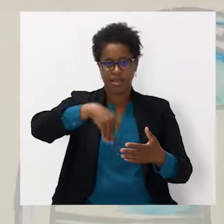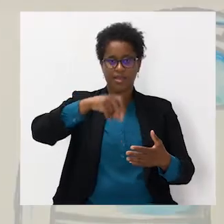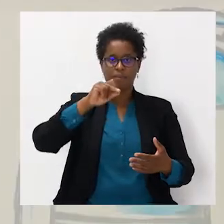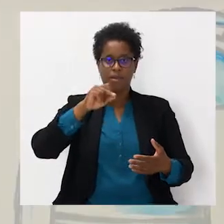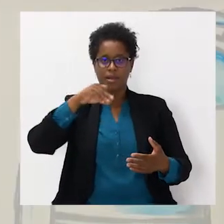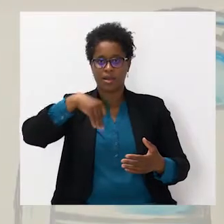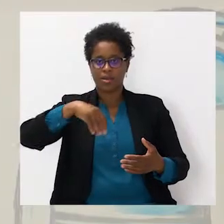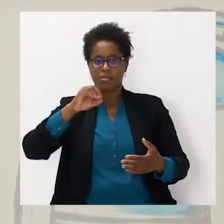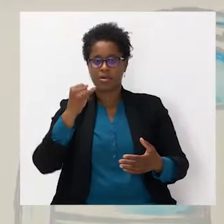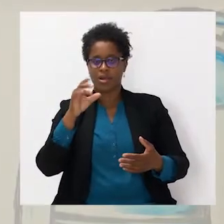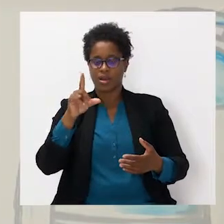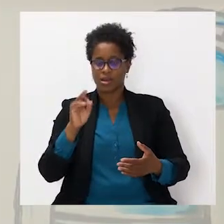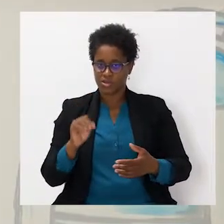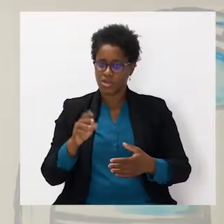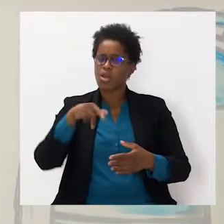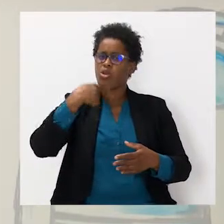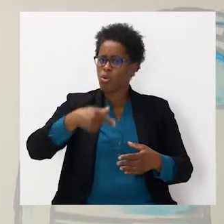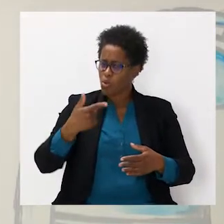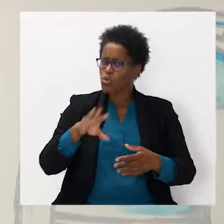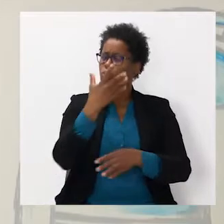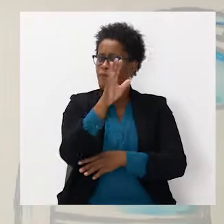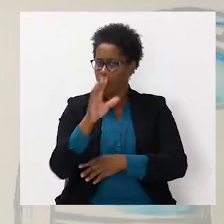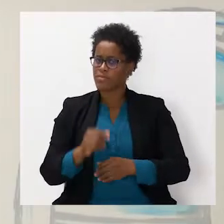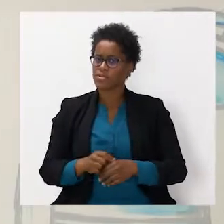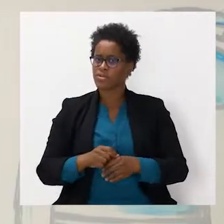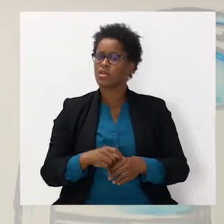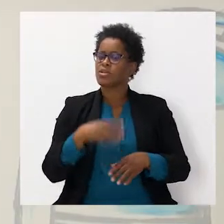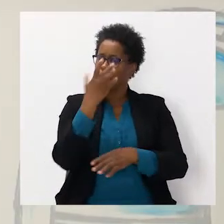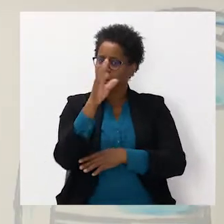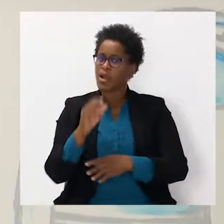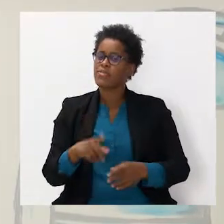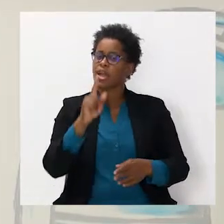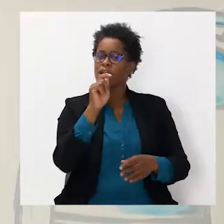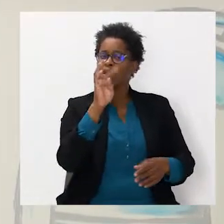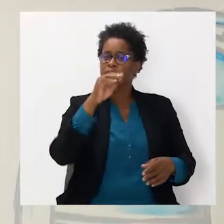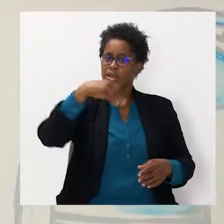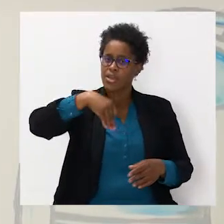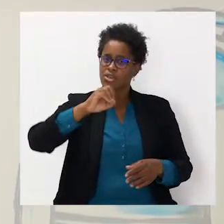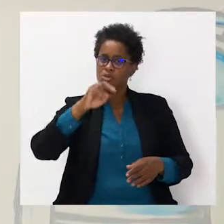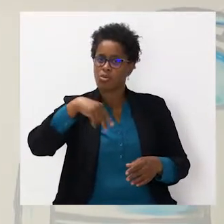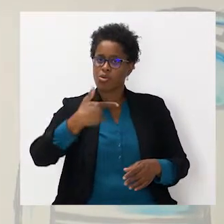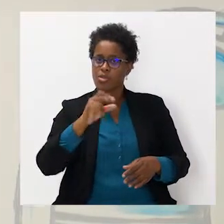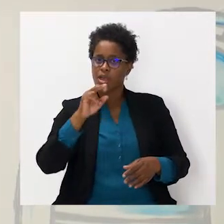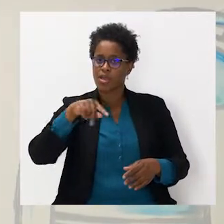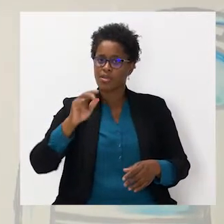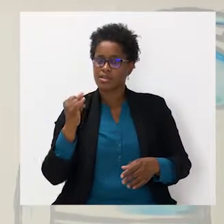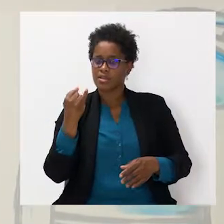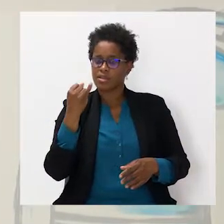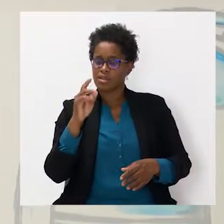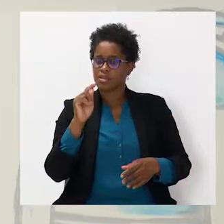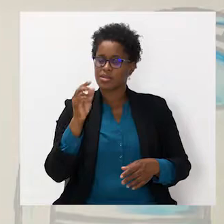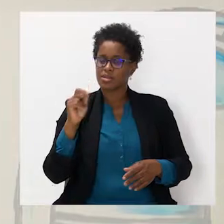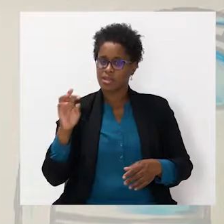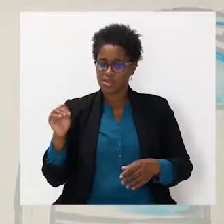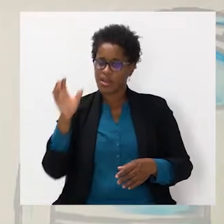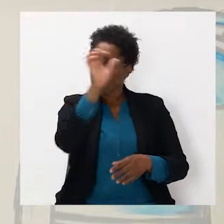Papoilas. Papoilas é um outro tipo de plantas que são plantas espontâneas. Vocês estão a conhecer